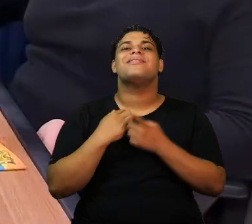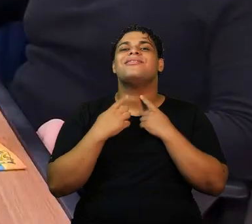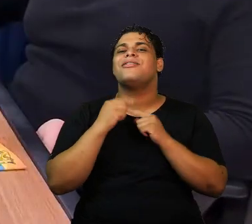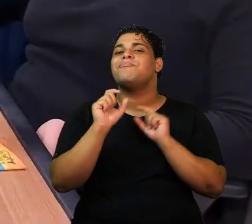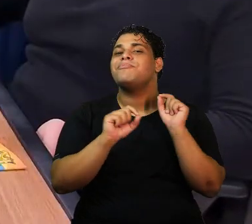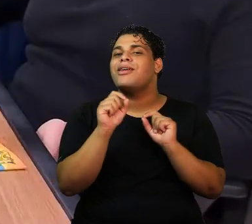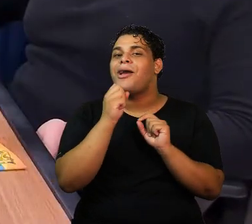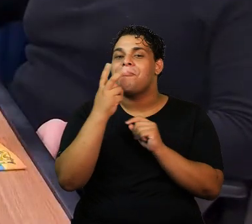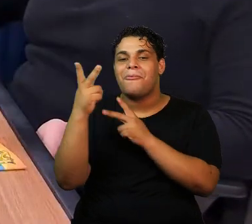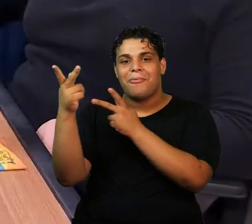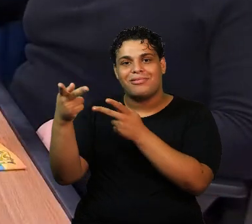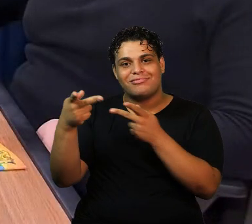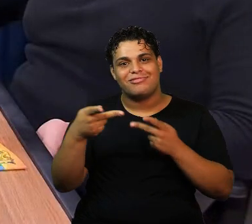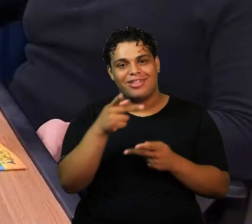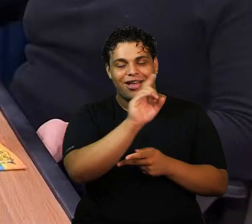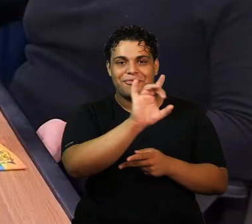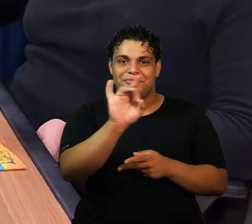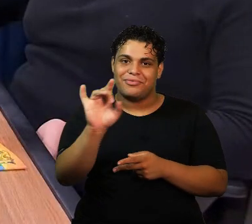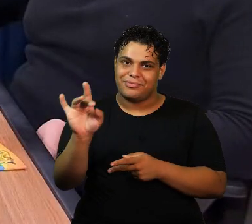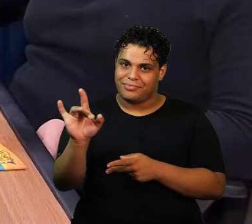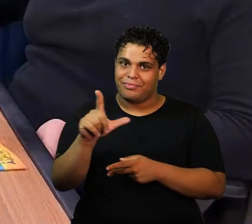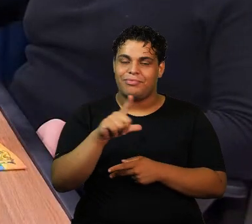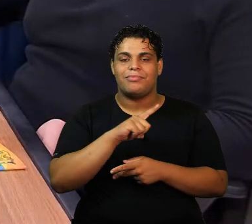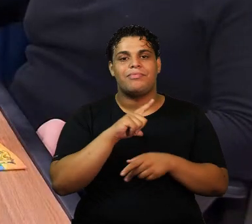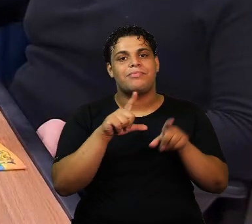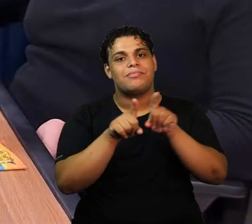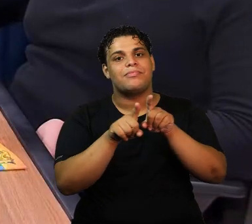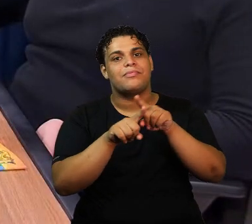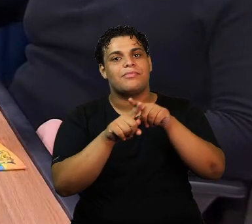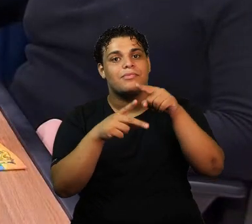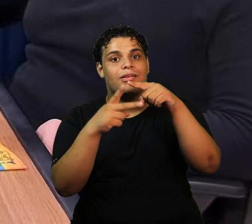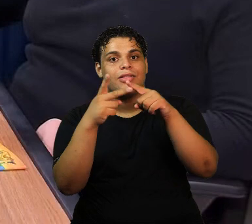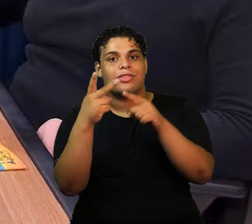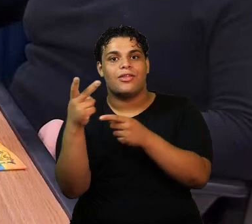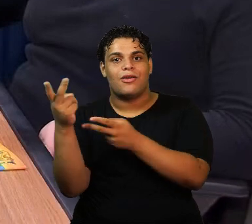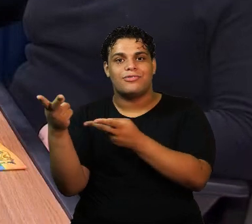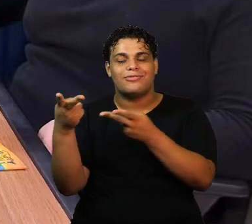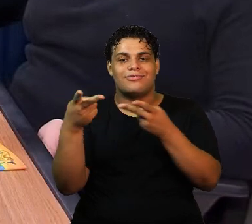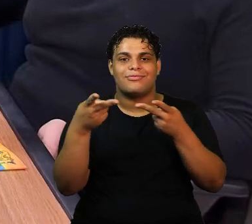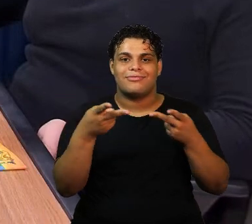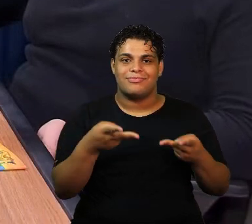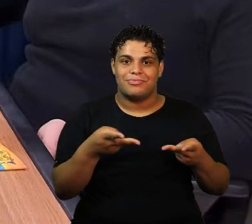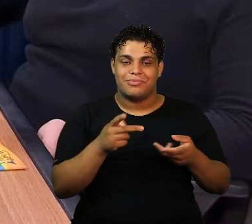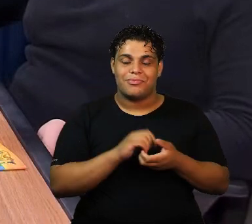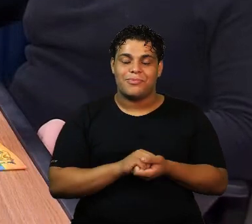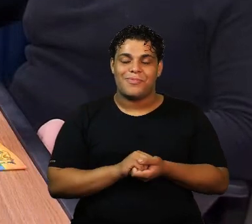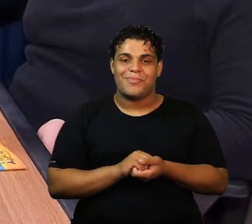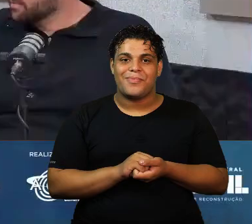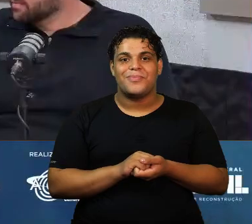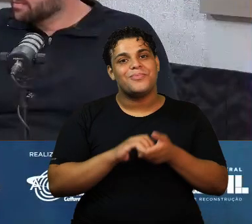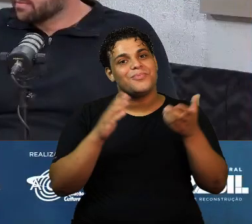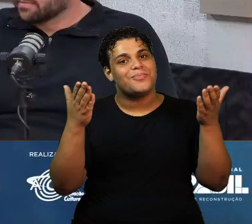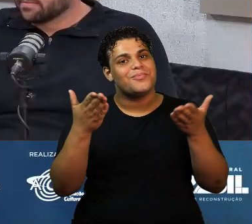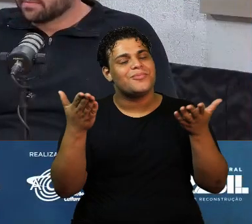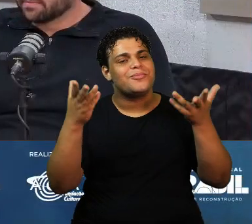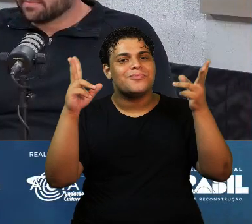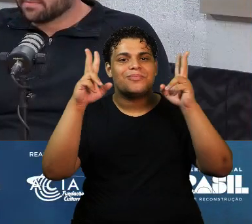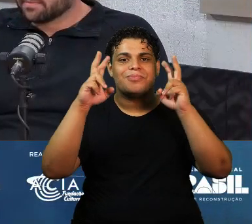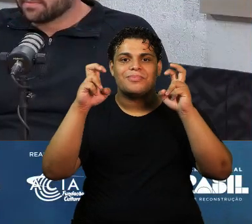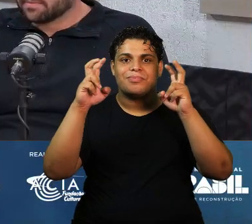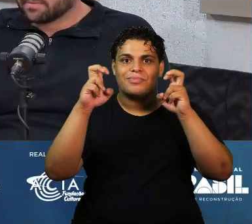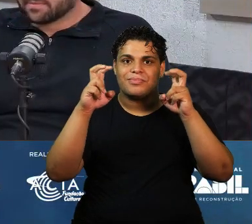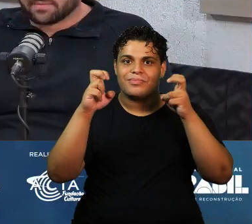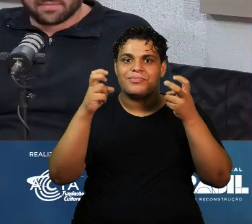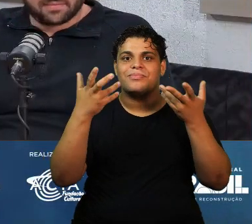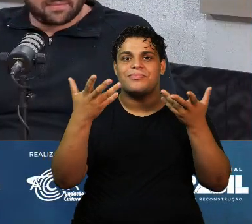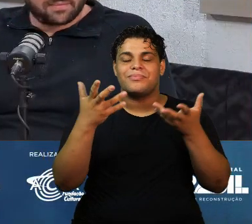um de vocês. Também temos dois grandes convidados aqui. E hoje o nosso tema, a